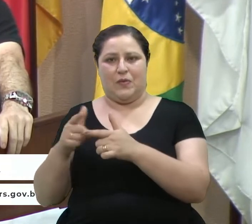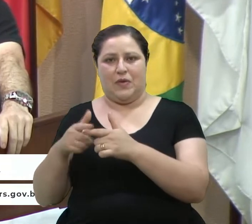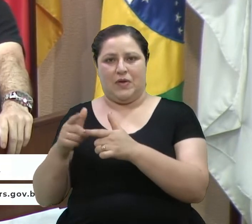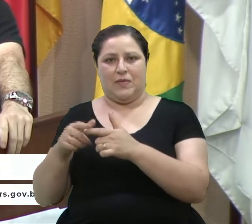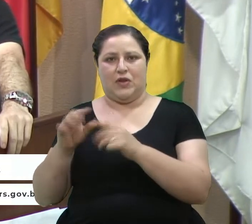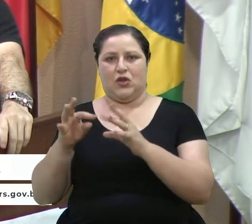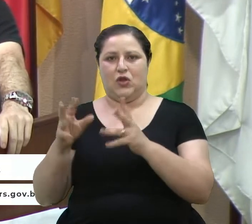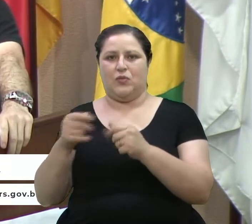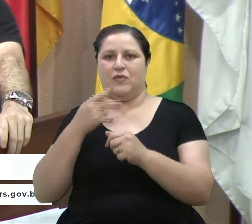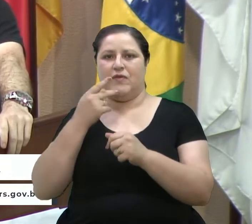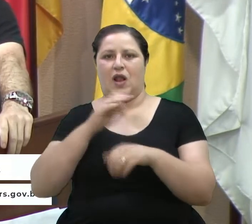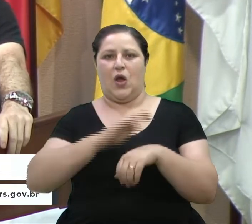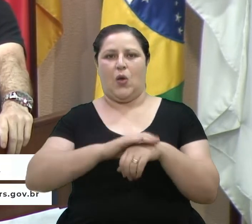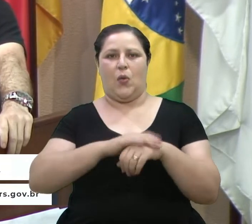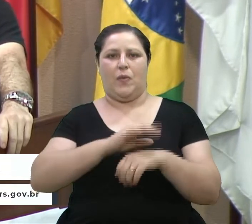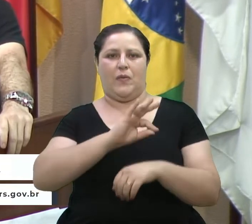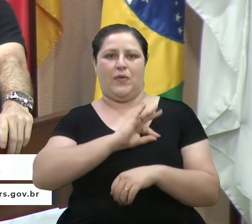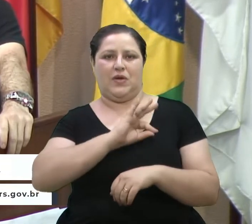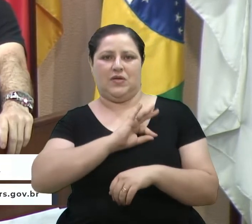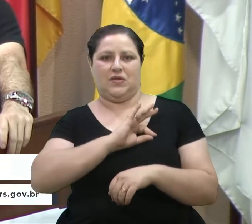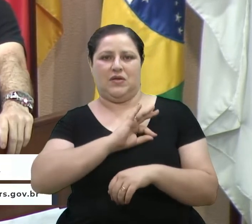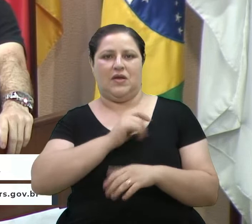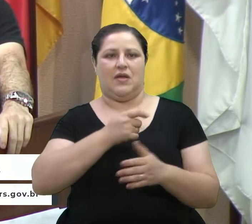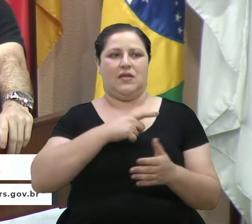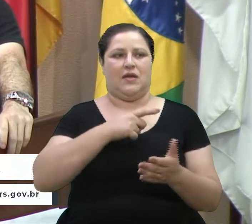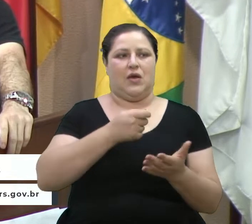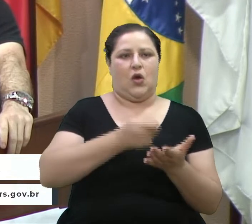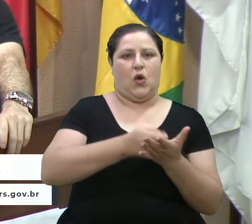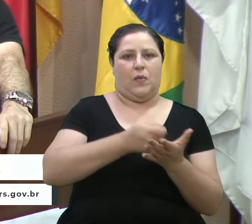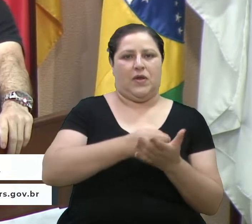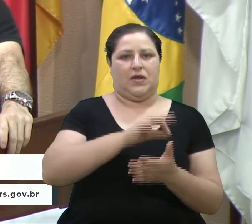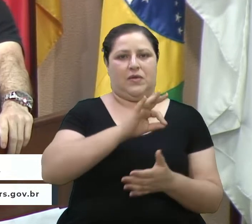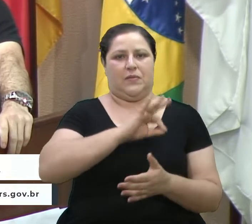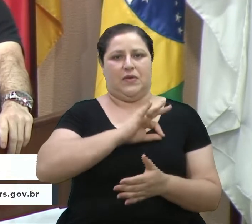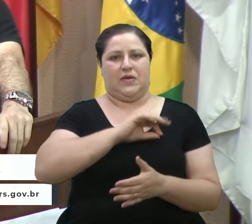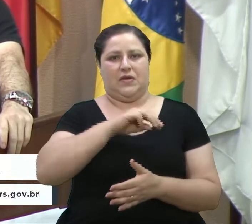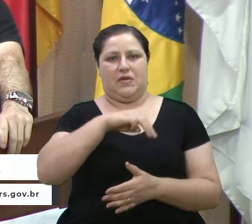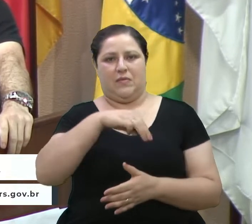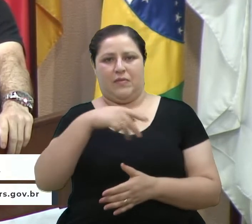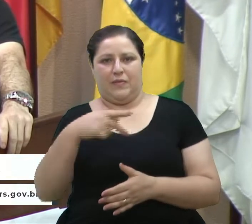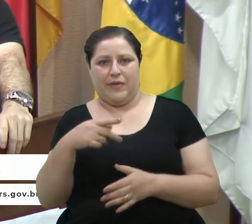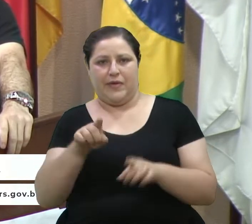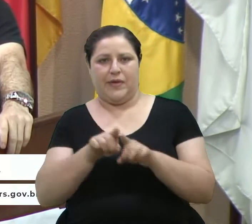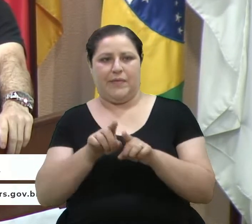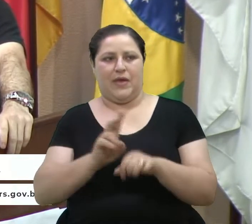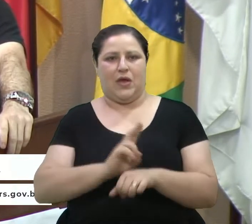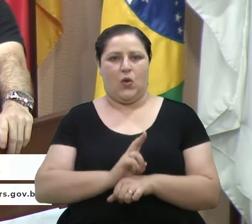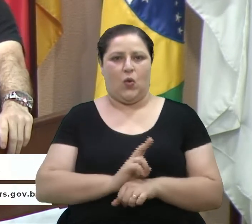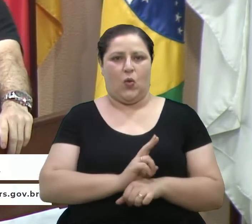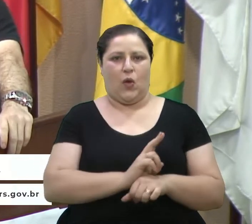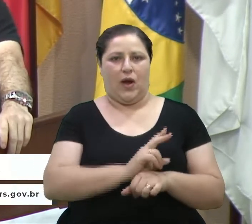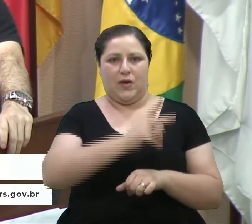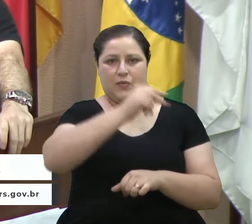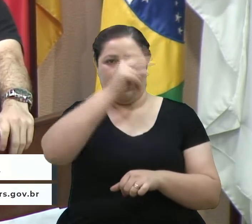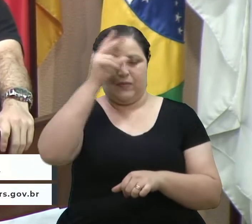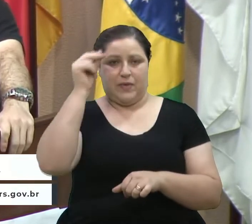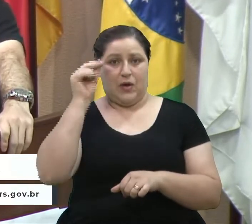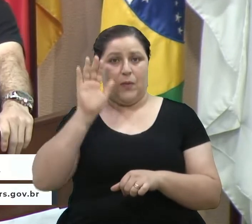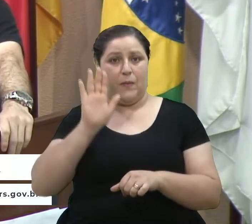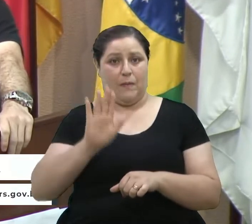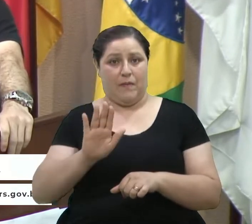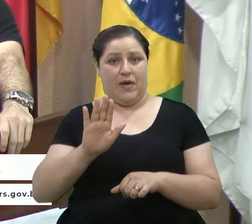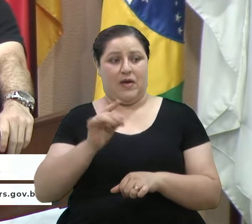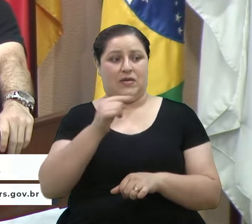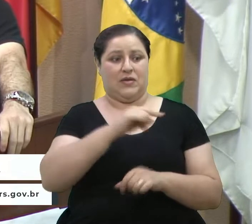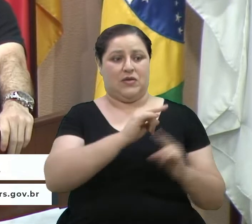polícia. Começa a cobrança em cima da polícia militar, começa a cobrança em cima da guarda municipal. Só que quando eles fazem o serviço